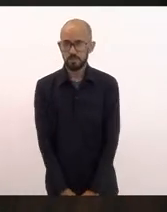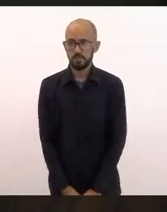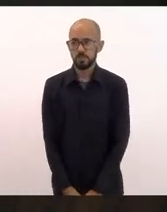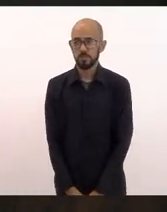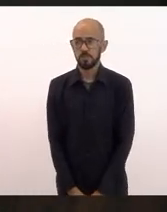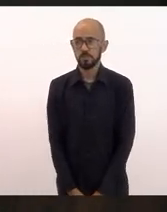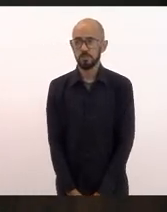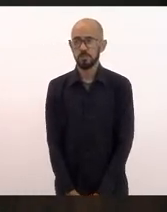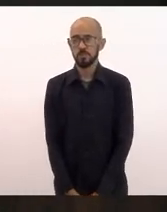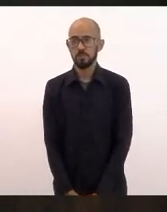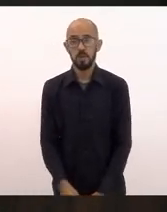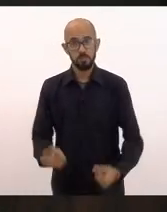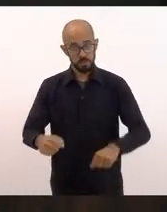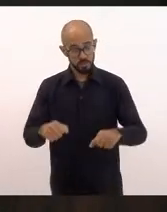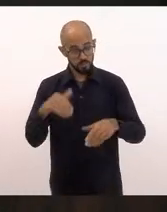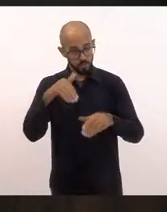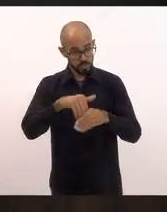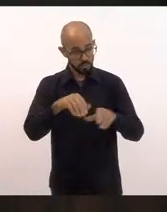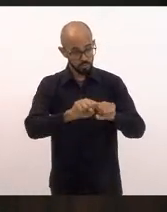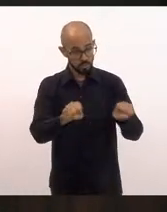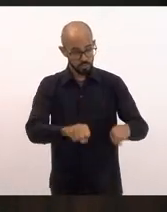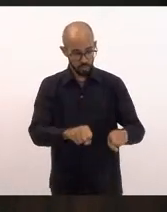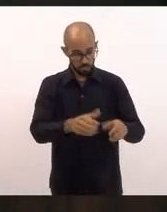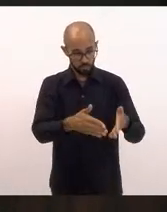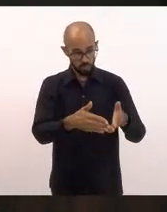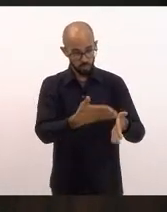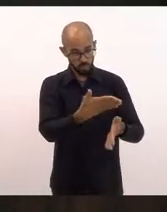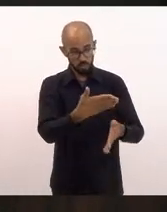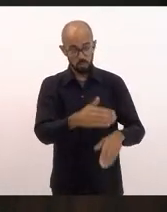Não, tem que votar no sistema.